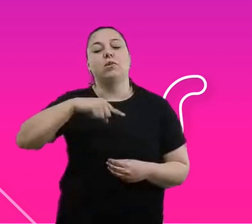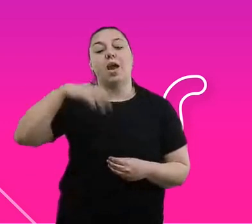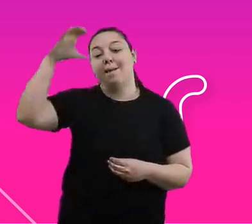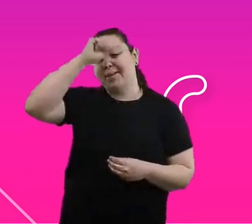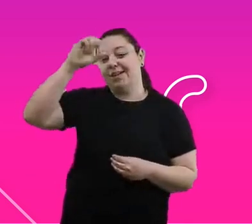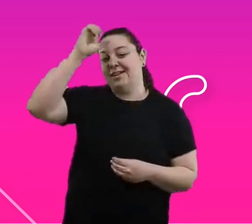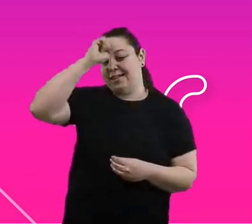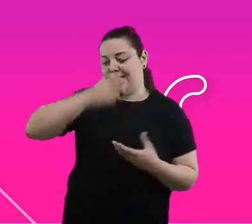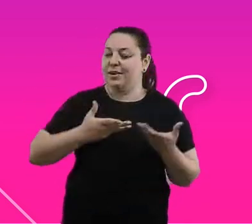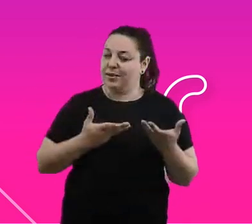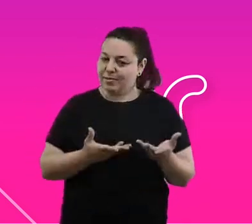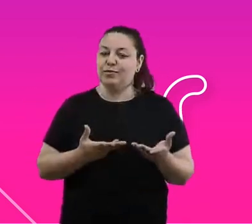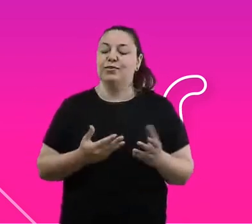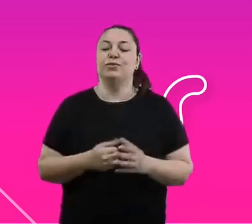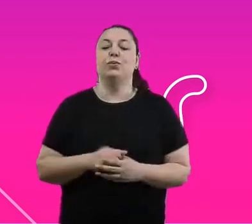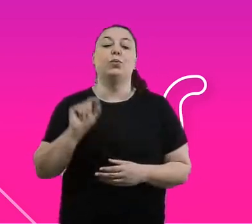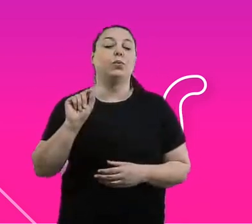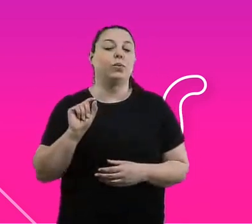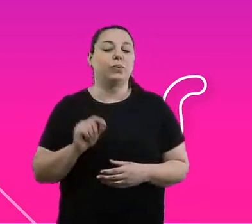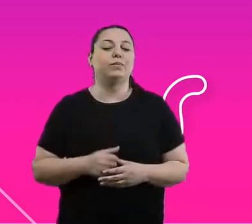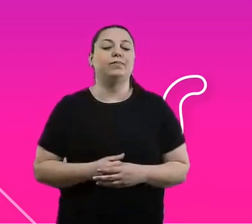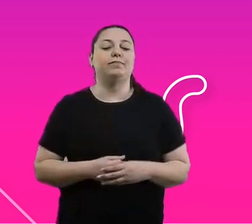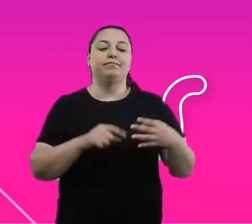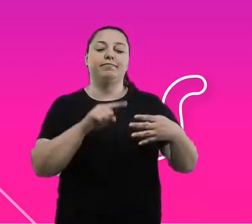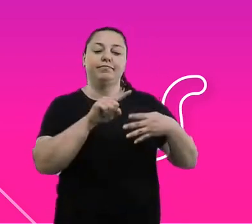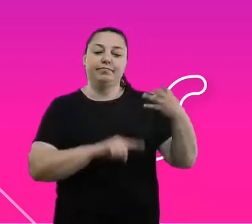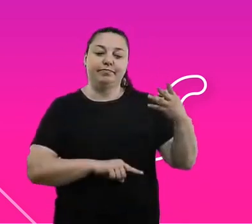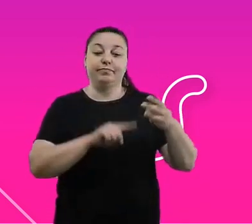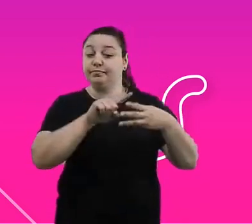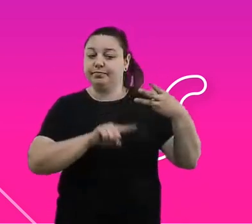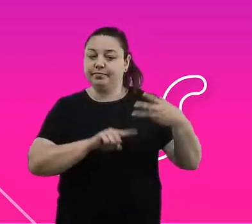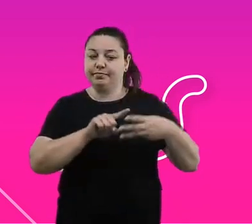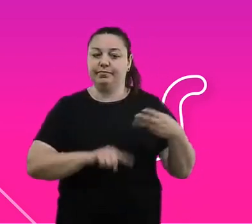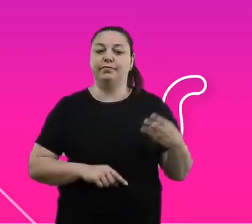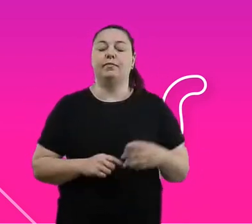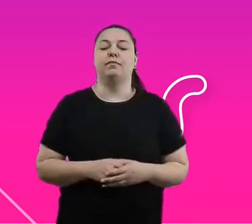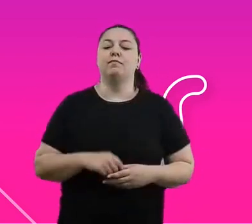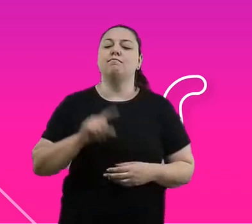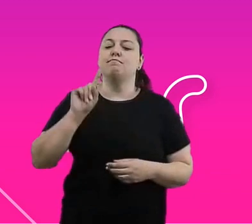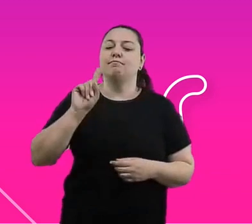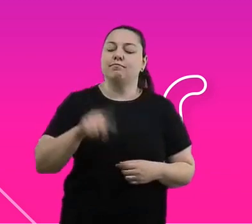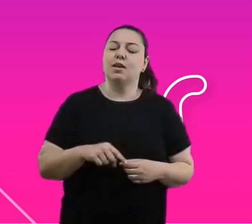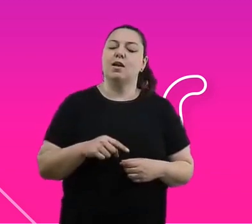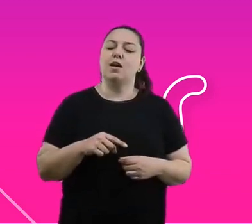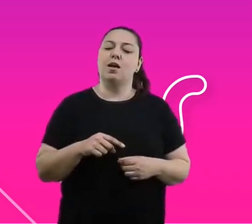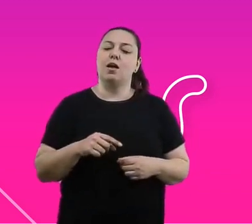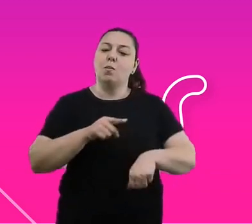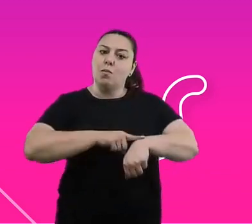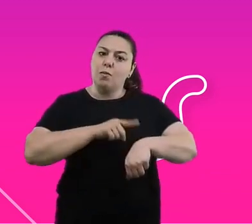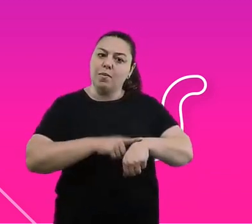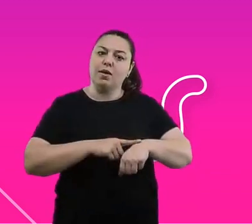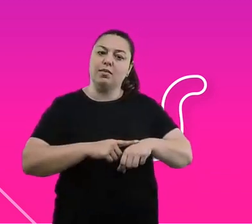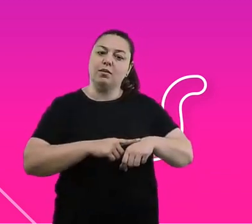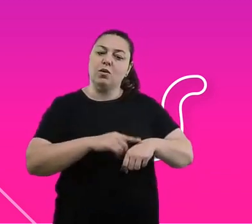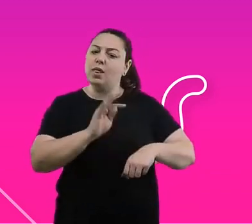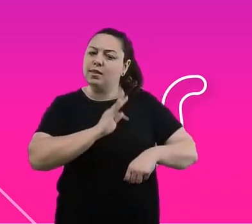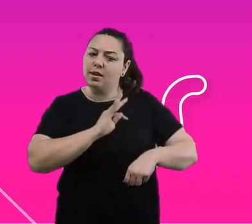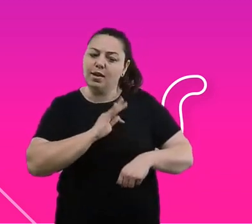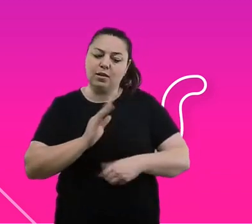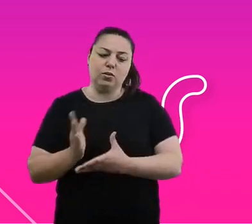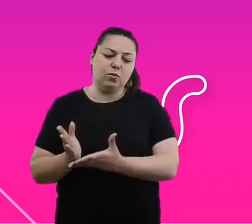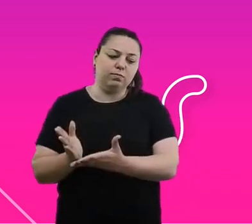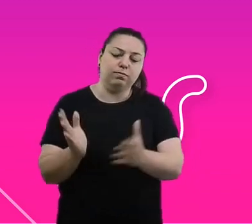trazendo resultados mais positivos para o setor. E aquele problema que eu mencionei antes, né, do macroprocesso, de mapeamento desse